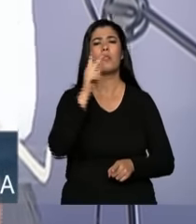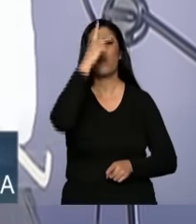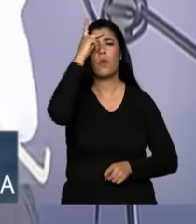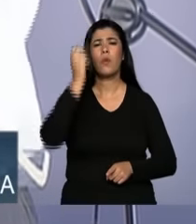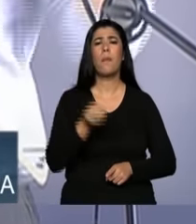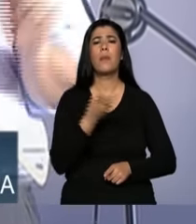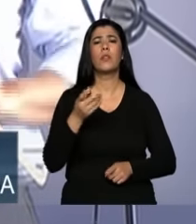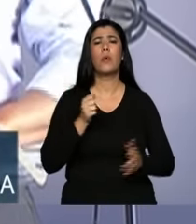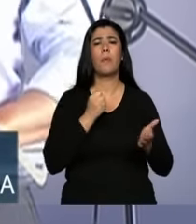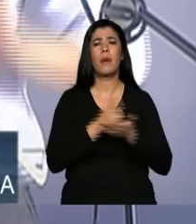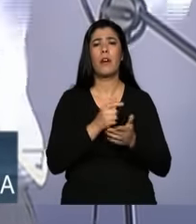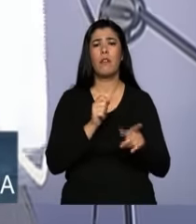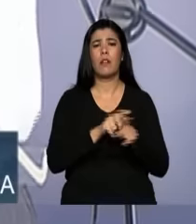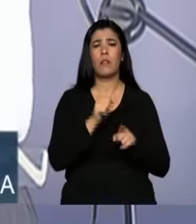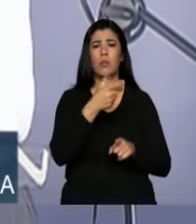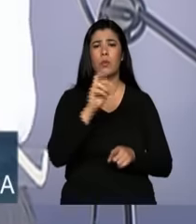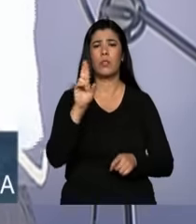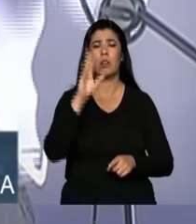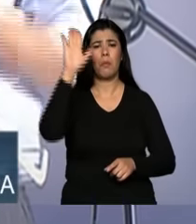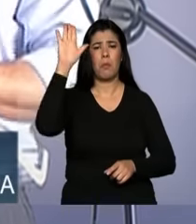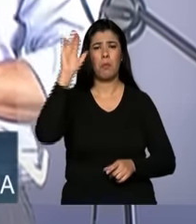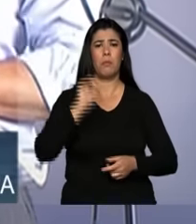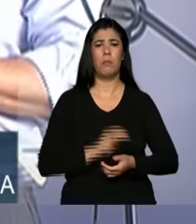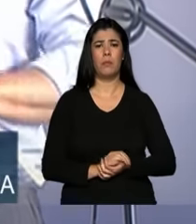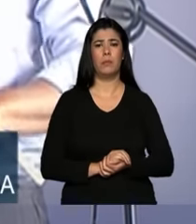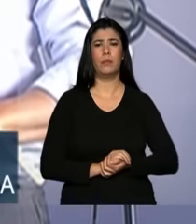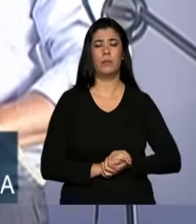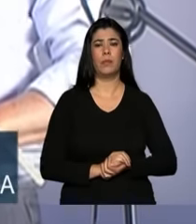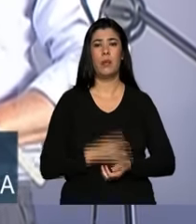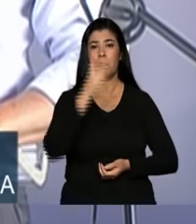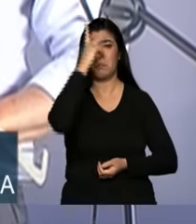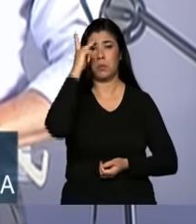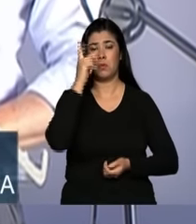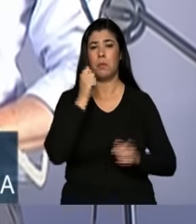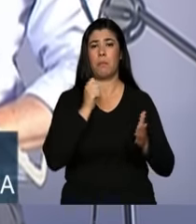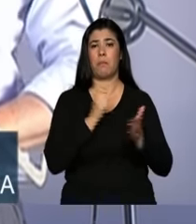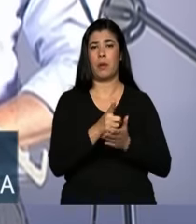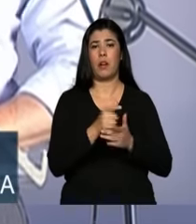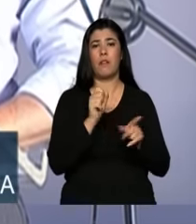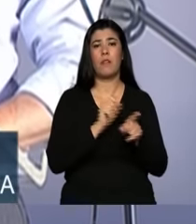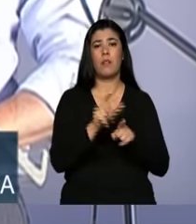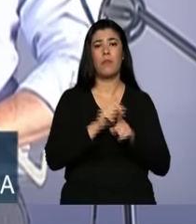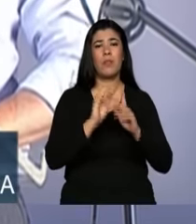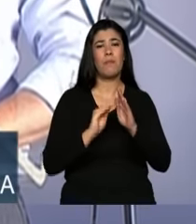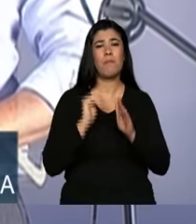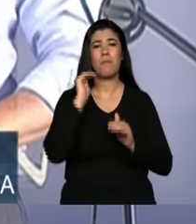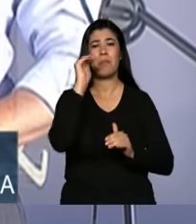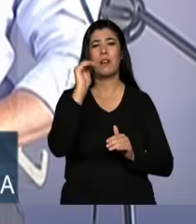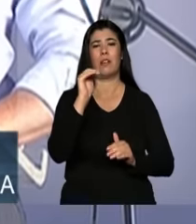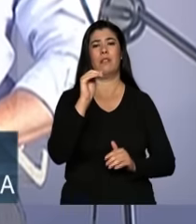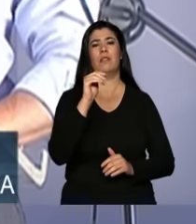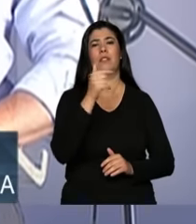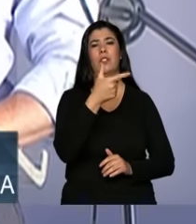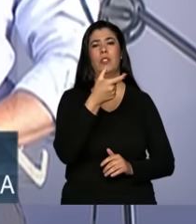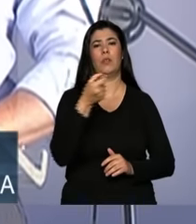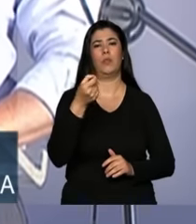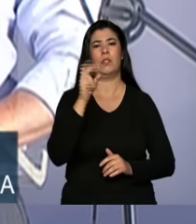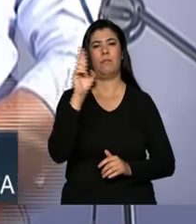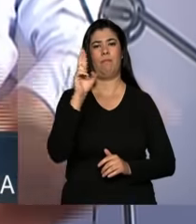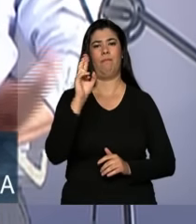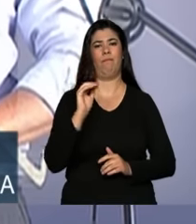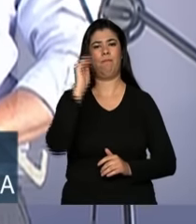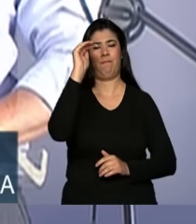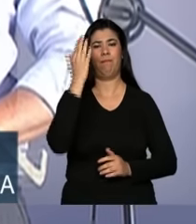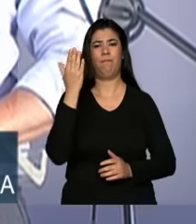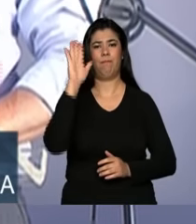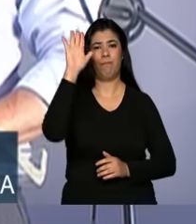R$ 200, levanta a mão. Abaixa aí. Quem pagava acima de R$ 200, levanta a mão.